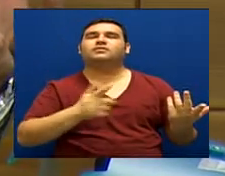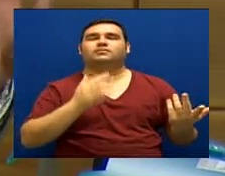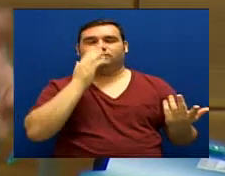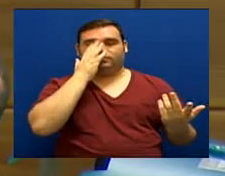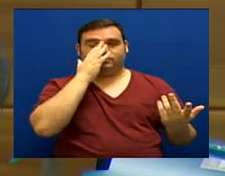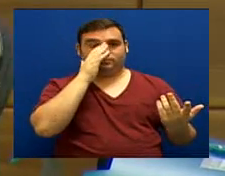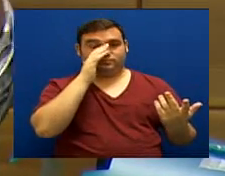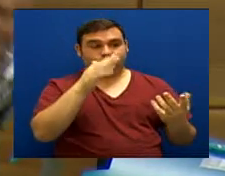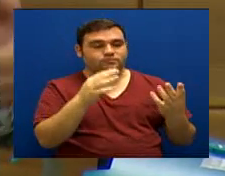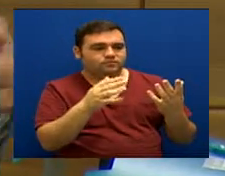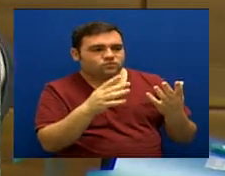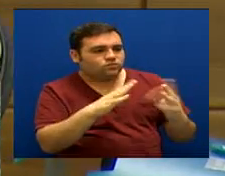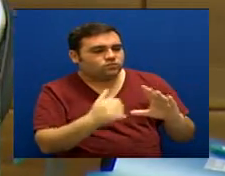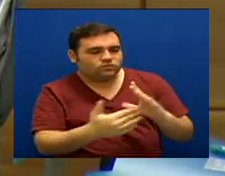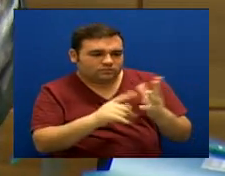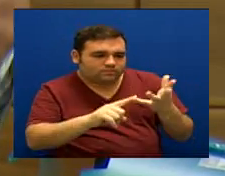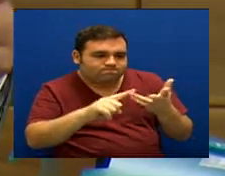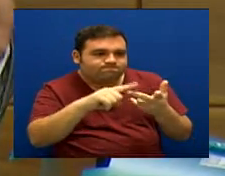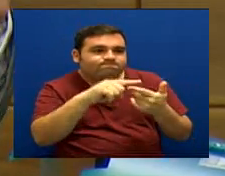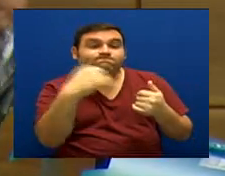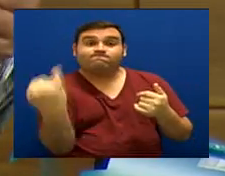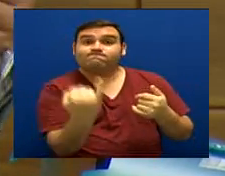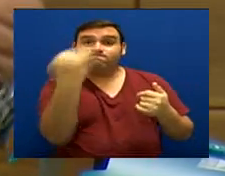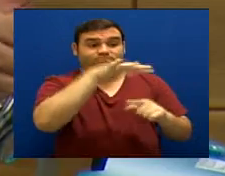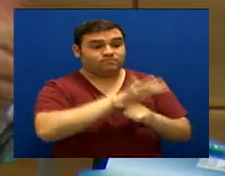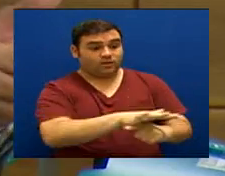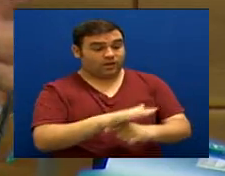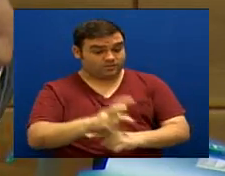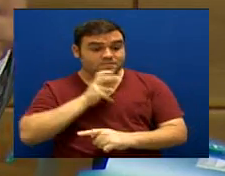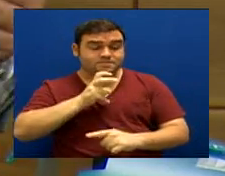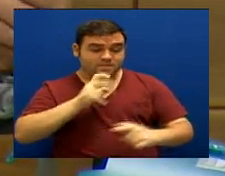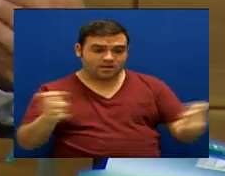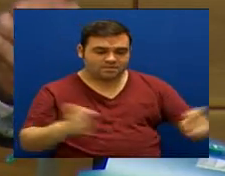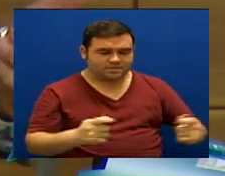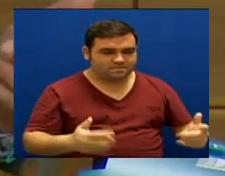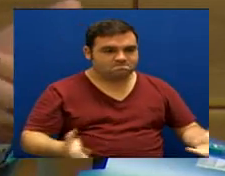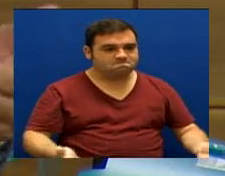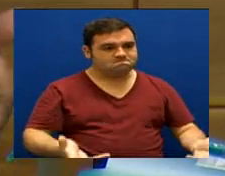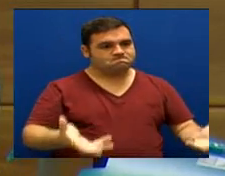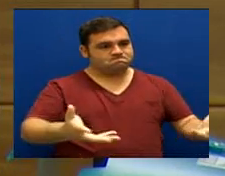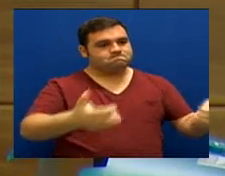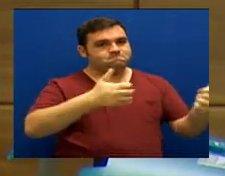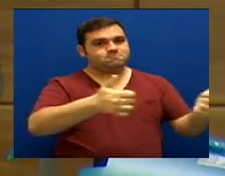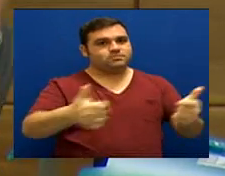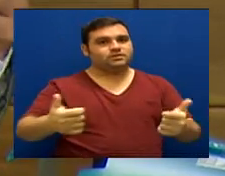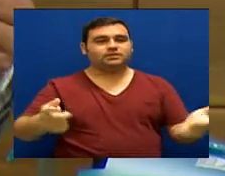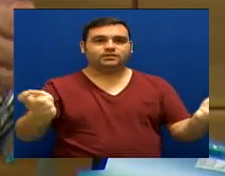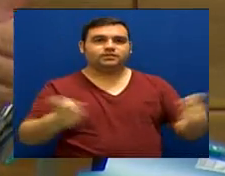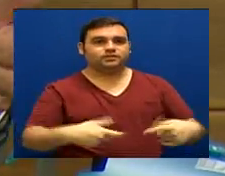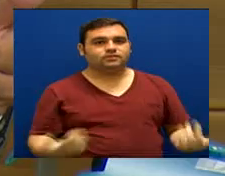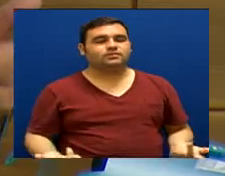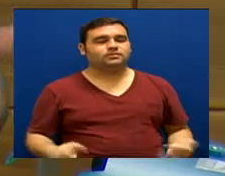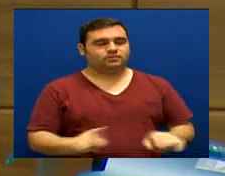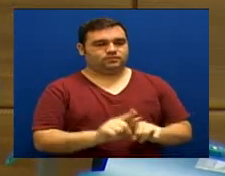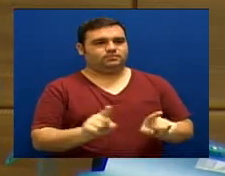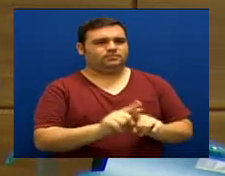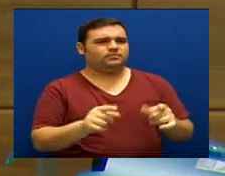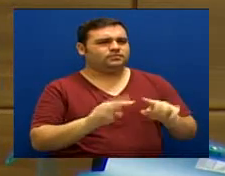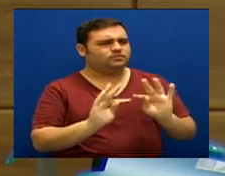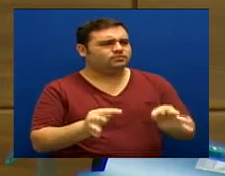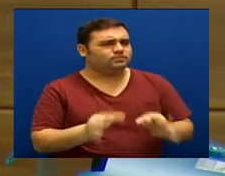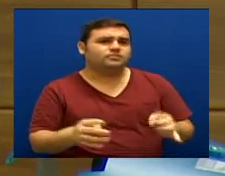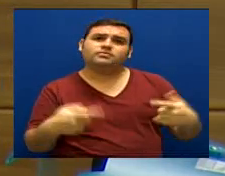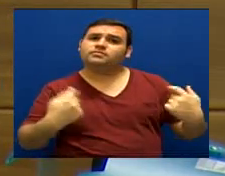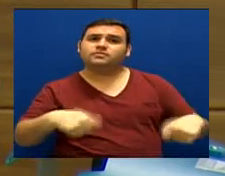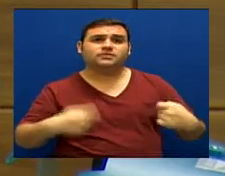tudo que é fundamental importante para a cidade ter uma vida razoável que tenha o mínimo necessário